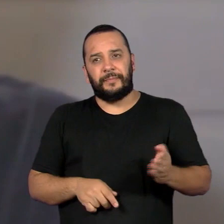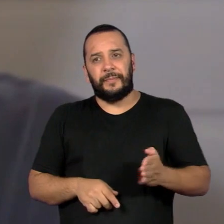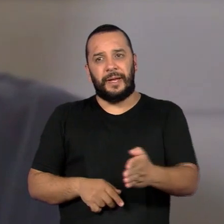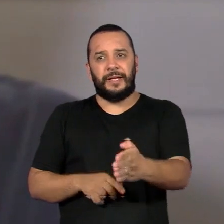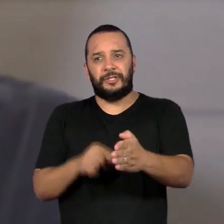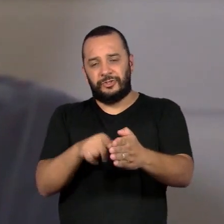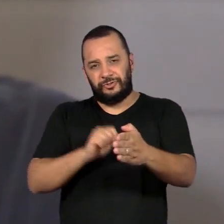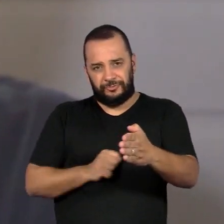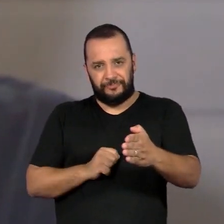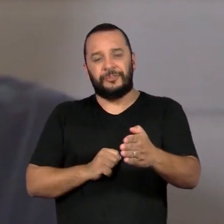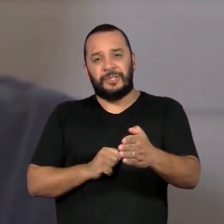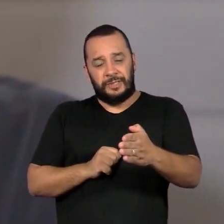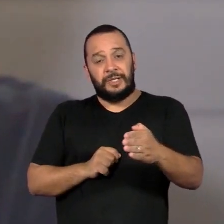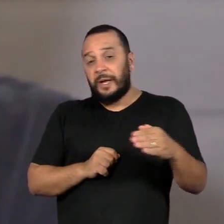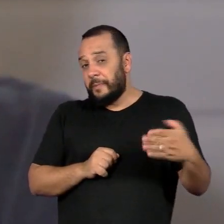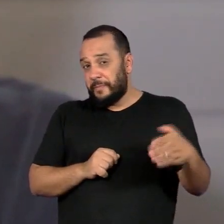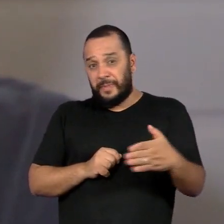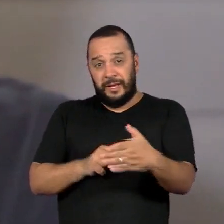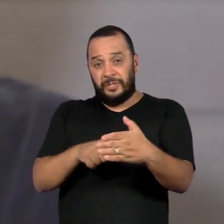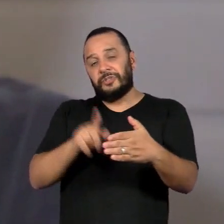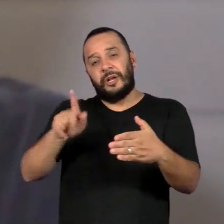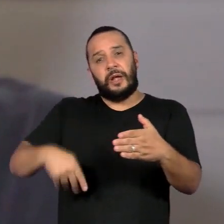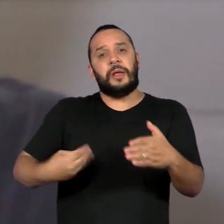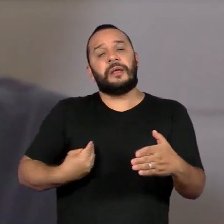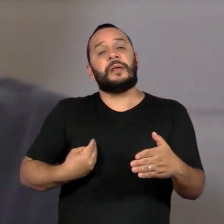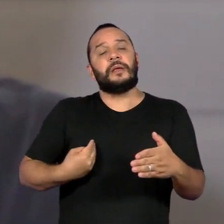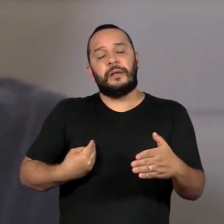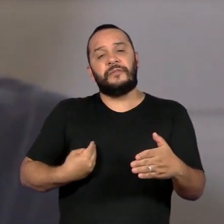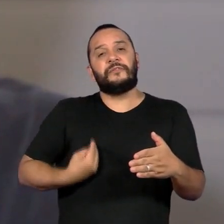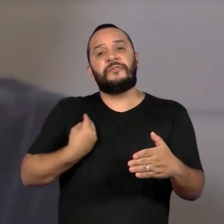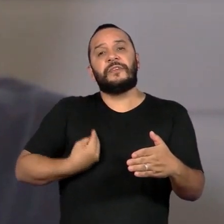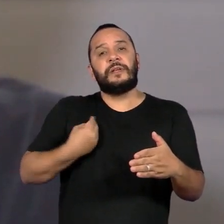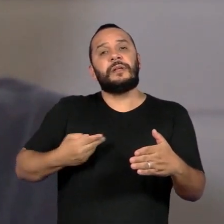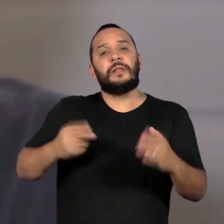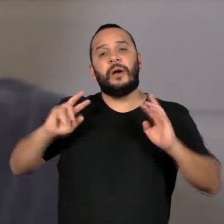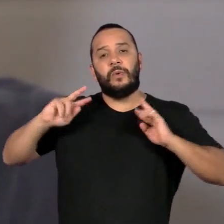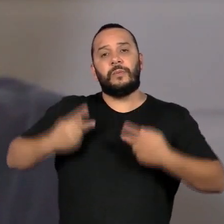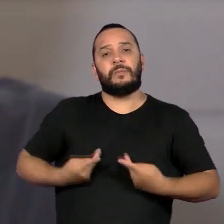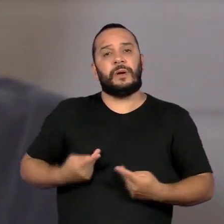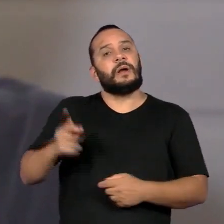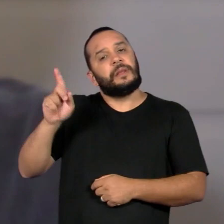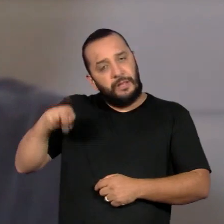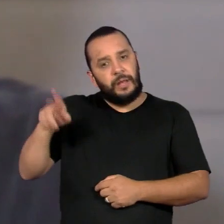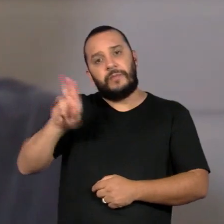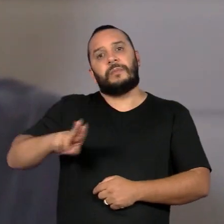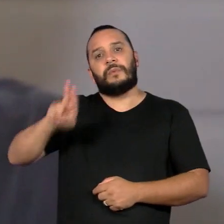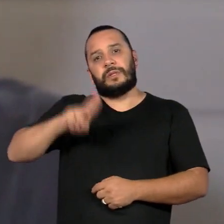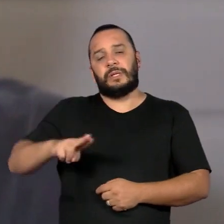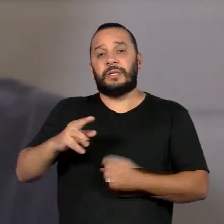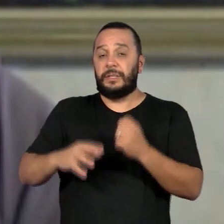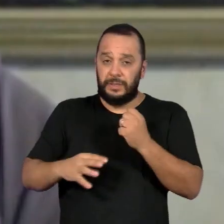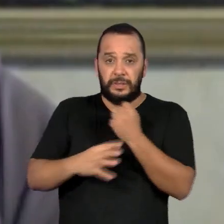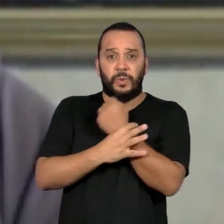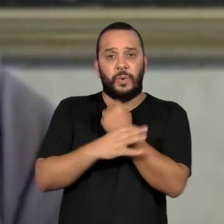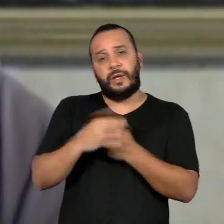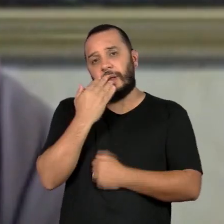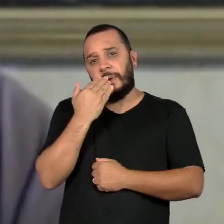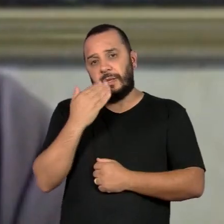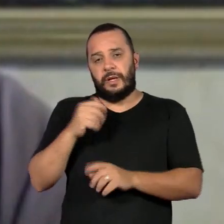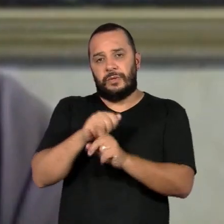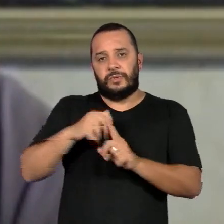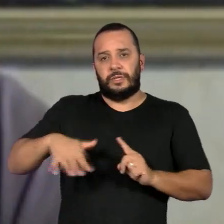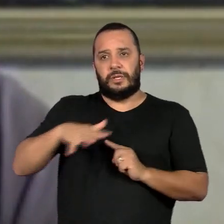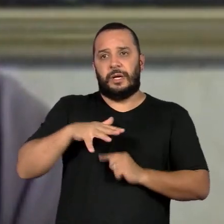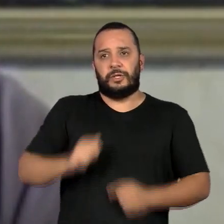peixe, que são imprescindíveis aí para o consumo humano, para a alimentação, para a segurança alimentar da sociedade. A gente